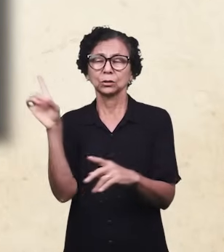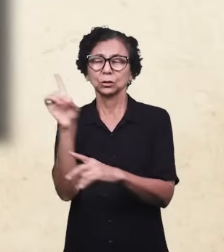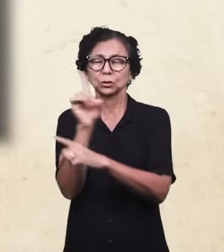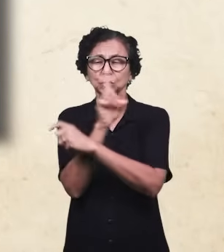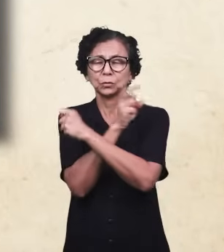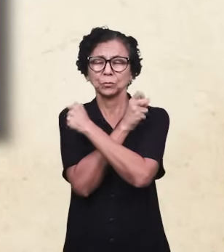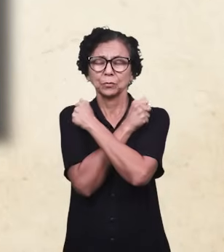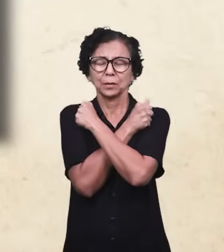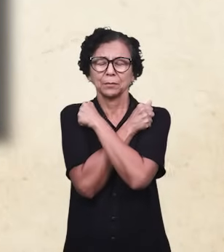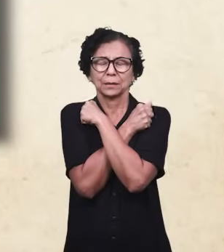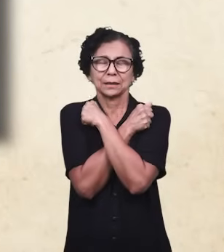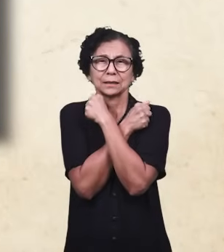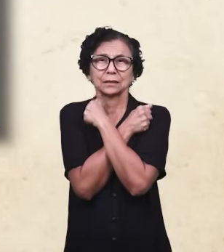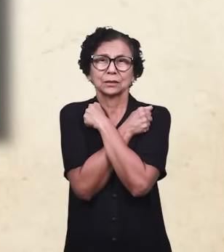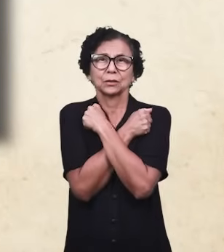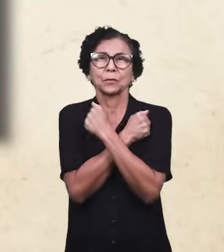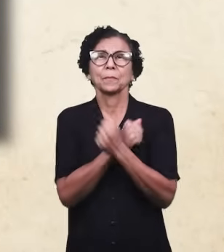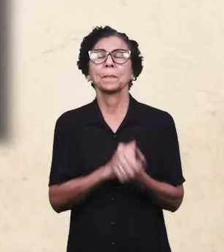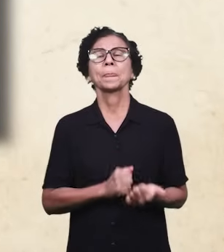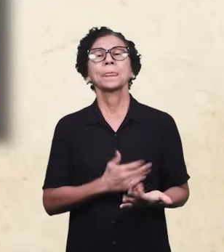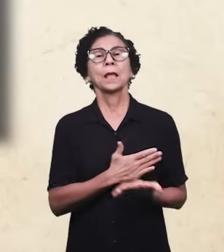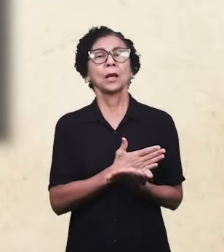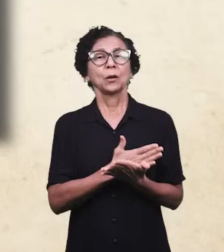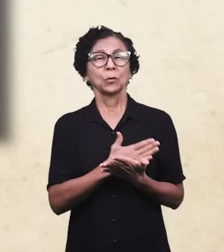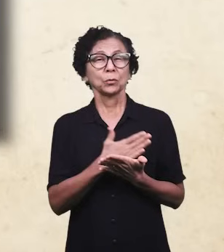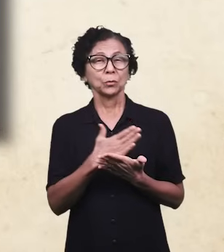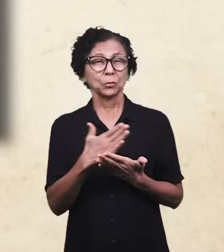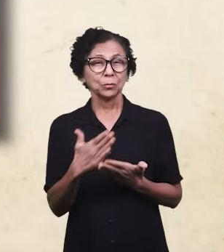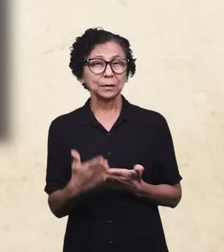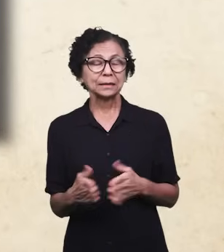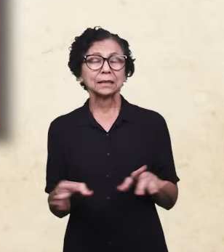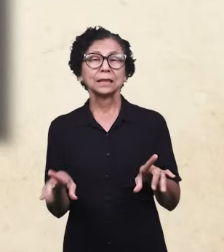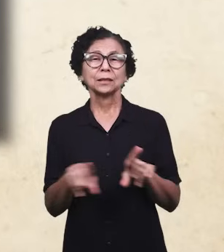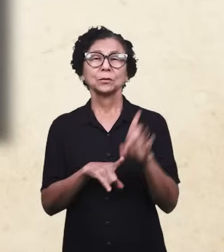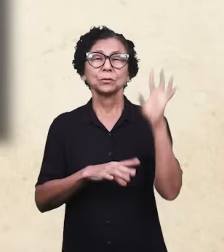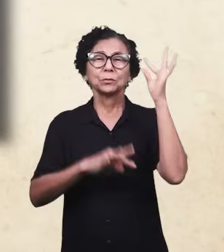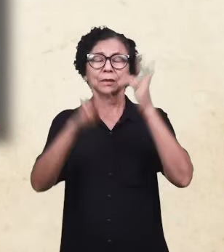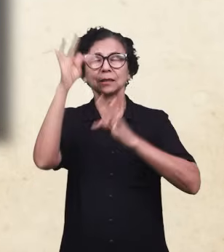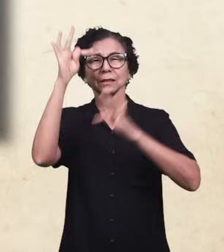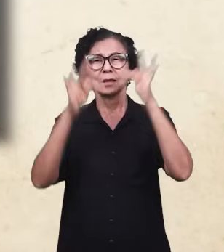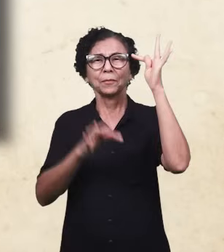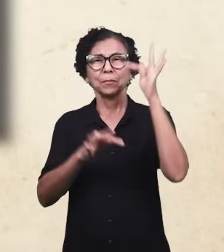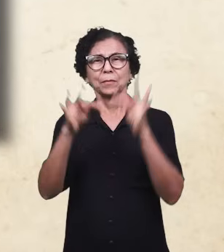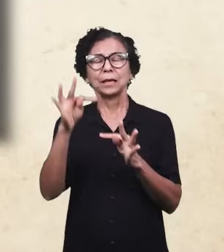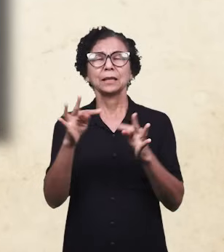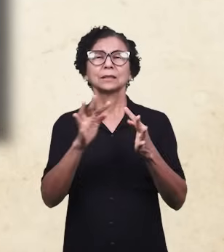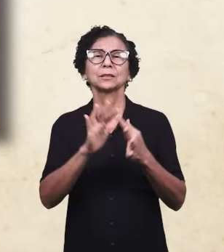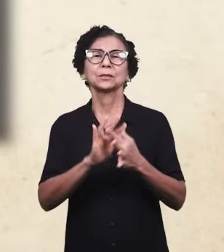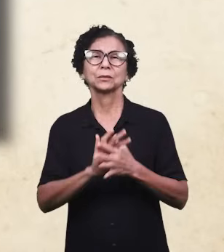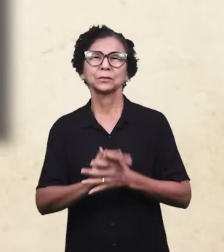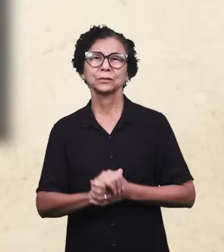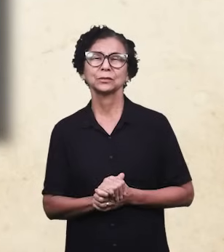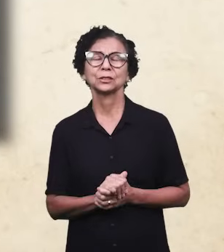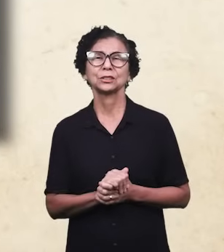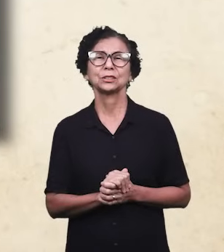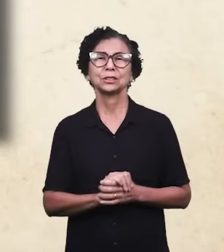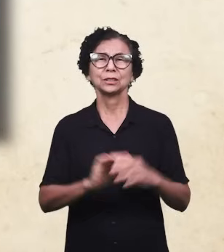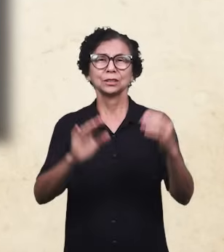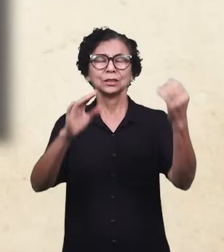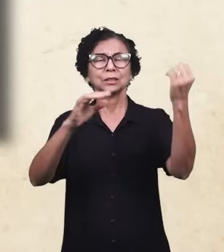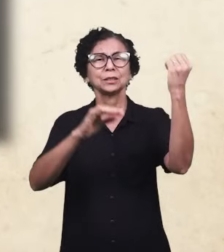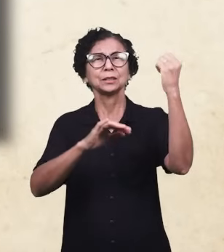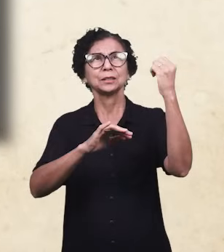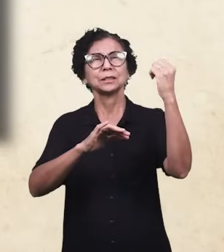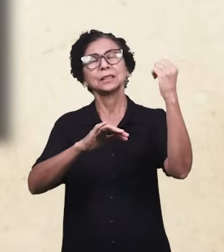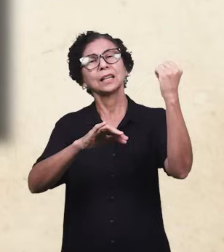começar a quimioterapia, foi a mesma coisa, um anjo me abraçando. No primeiro dia, o meu noivo conversou comigo, ele